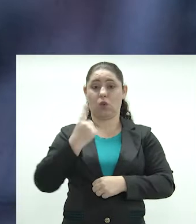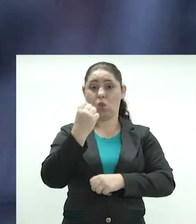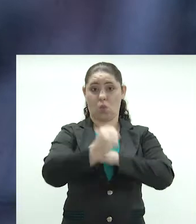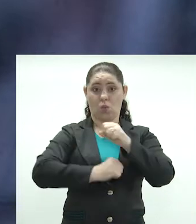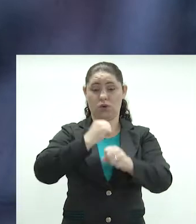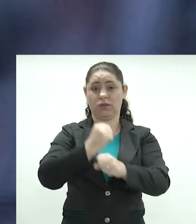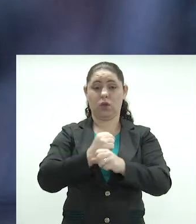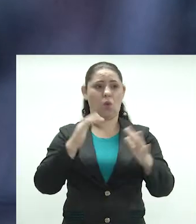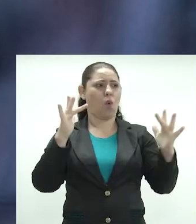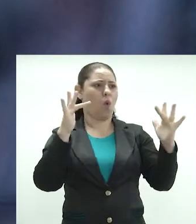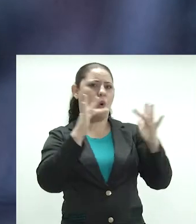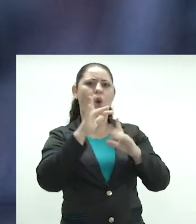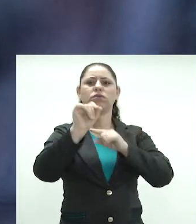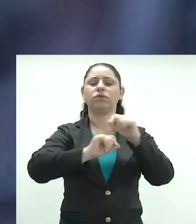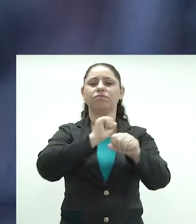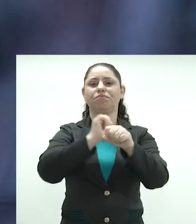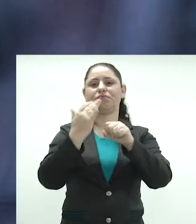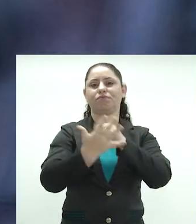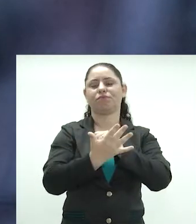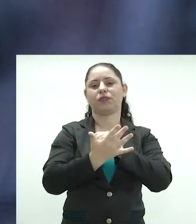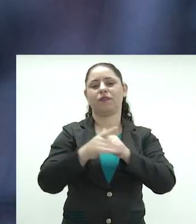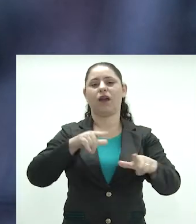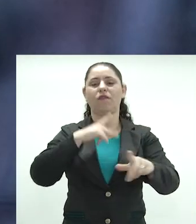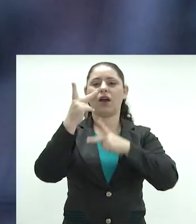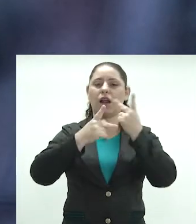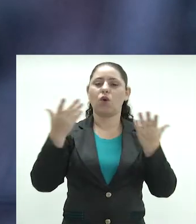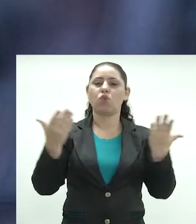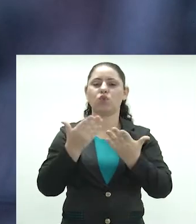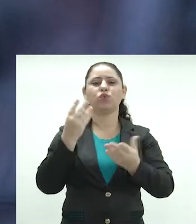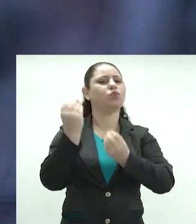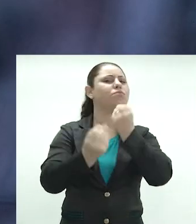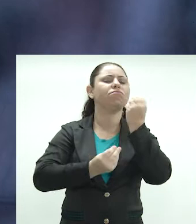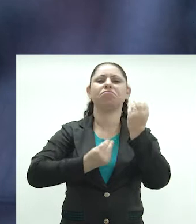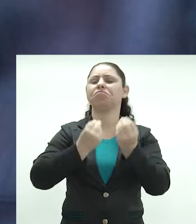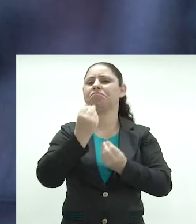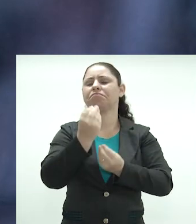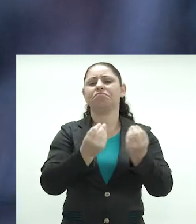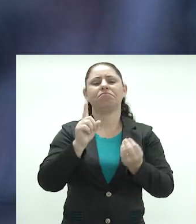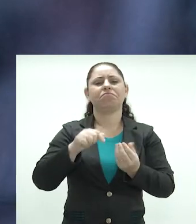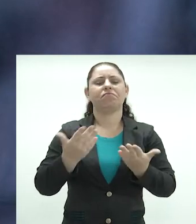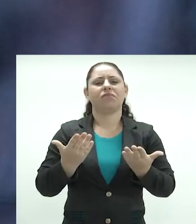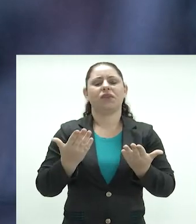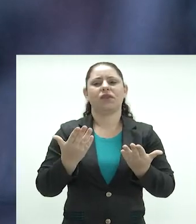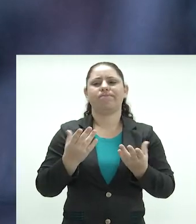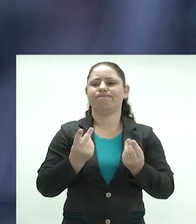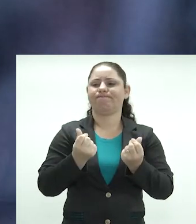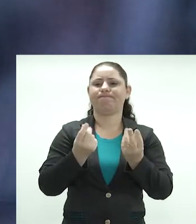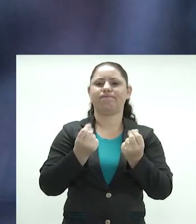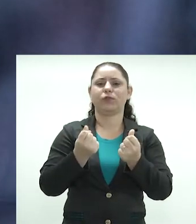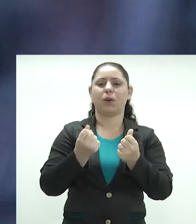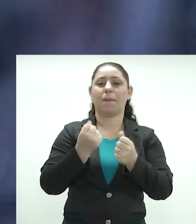há um ano, né? Sim. Esse um ano que coincide exatamente com o ano da pandemia que a gente vai tratar hoje aqui, né? Como que